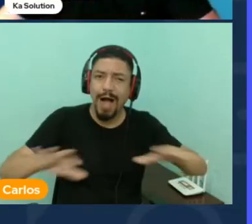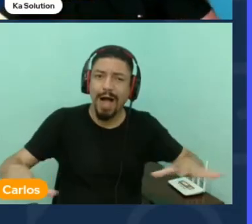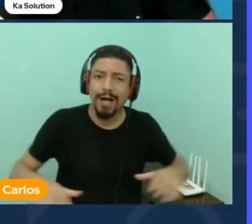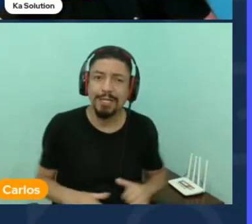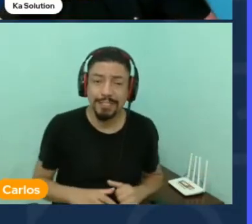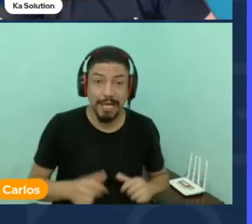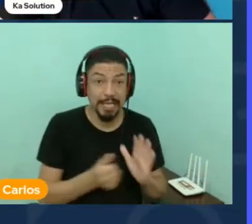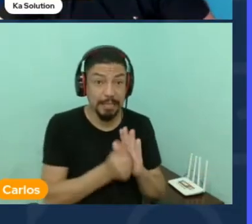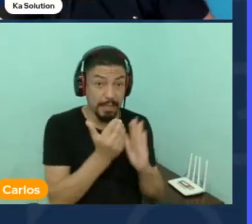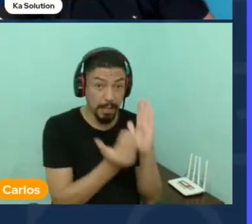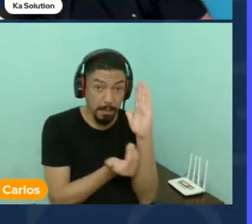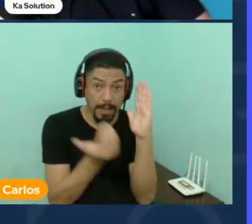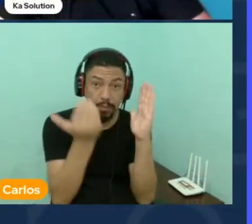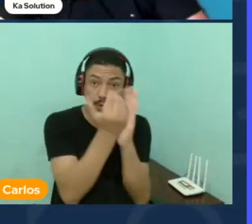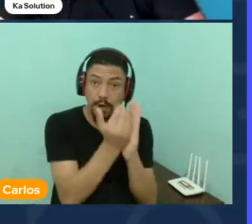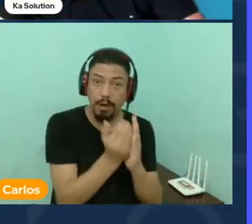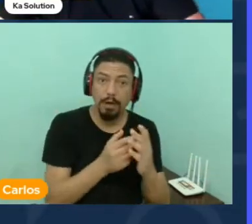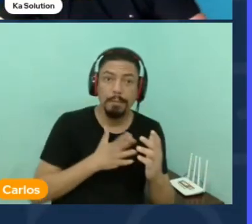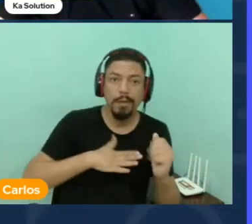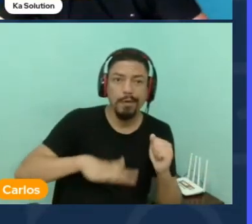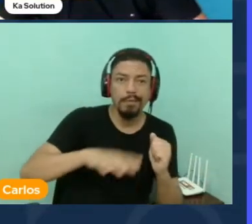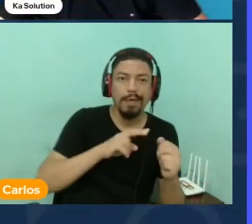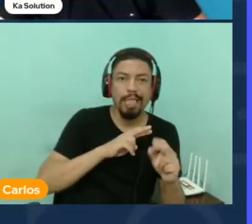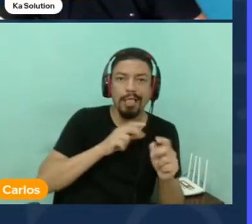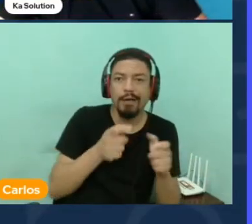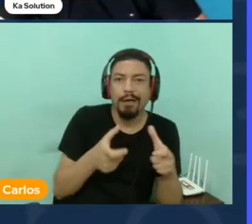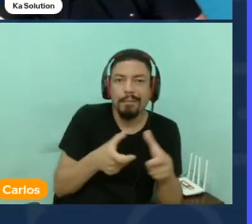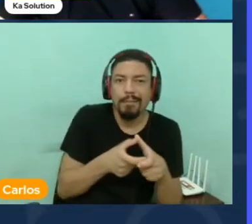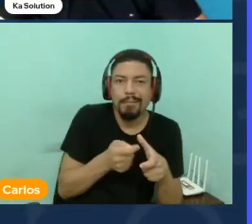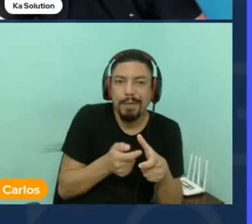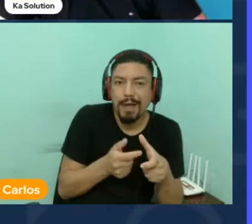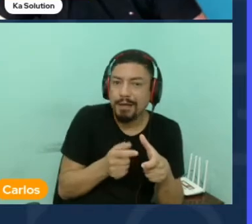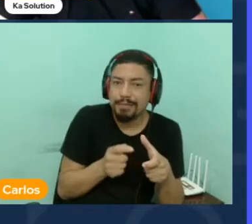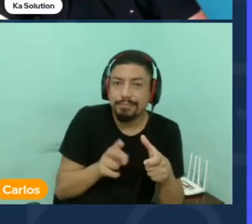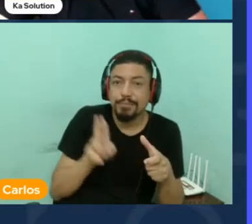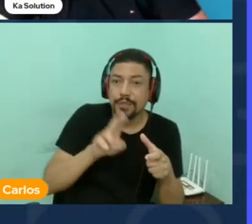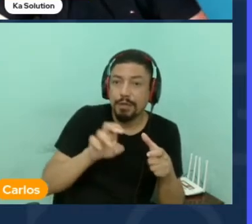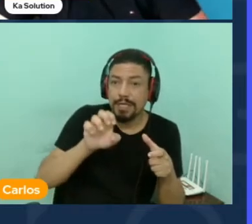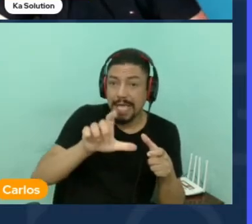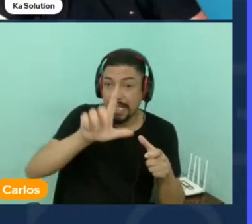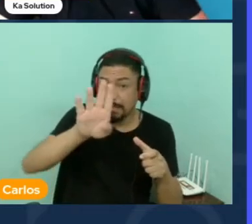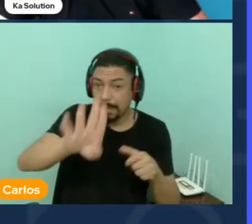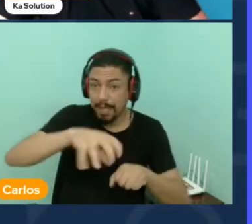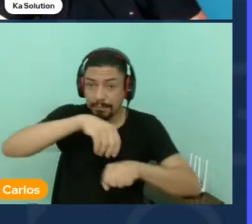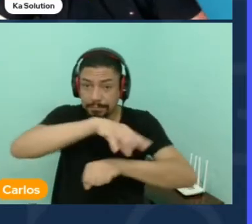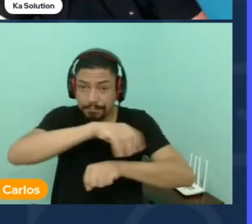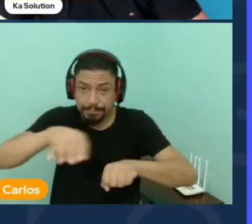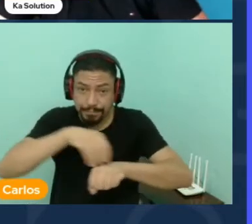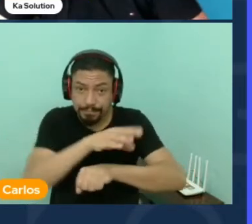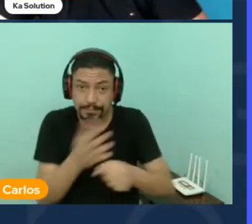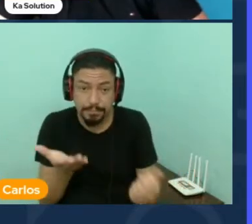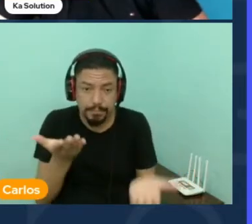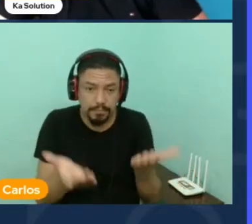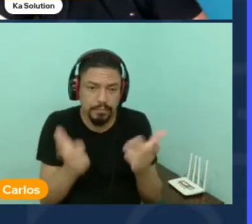se a minha demanda aumenta, eu vou utilizar quem? O Elastic Load Balance que a gente viu para receber todas